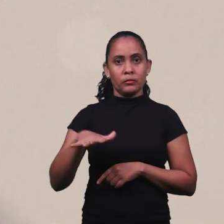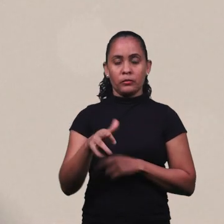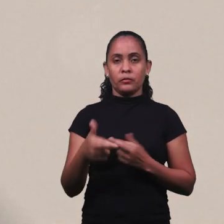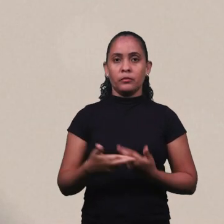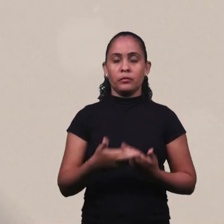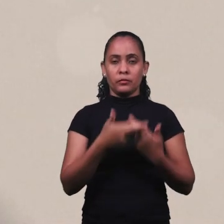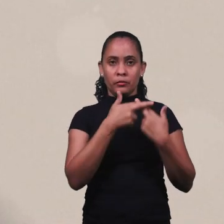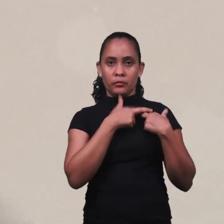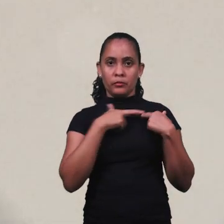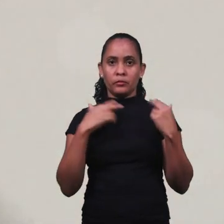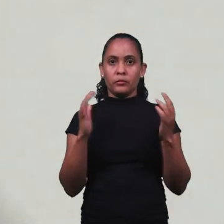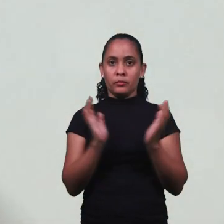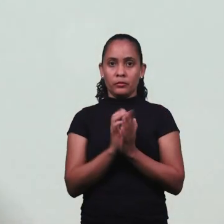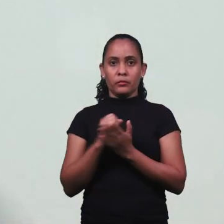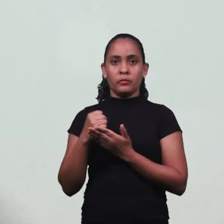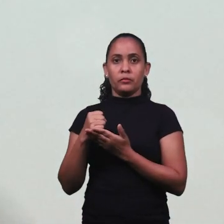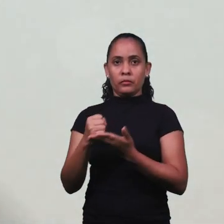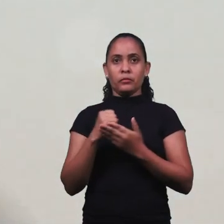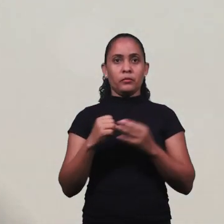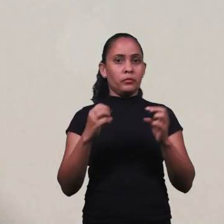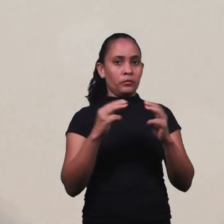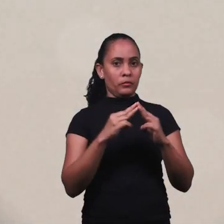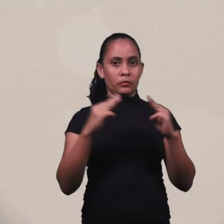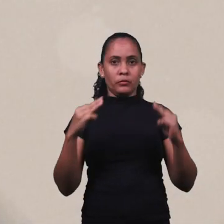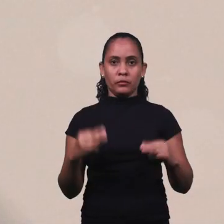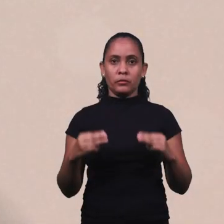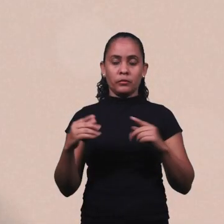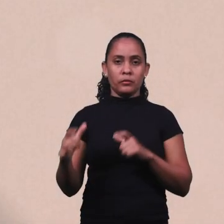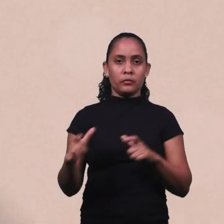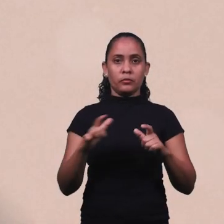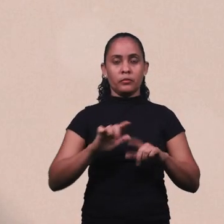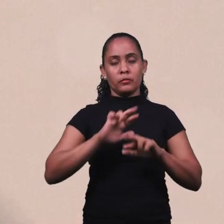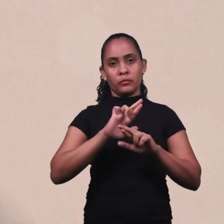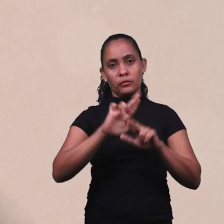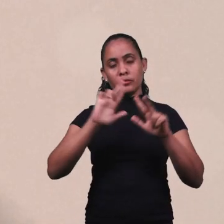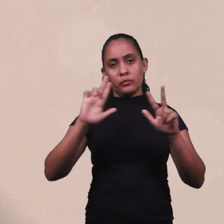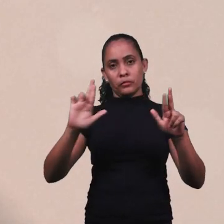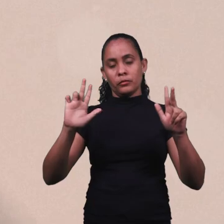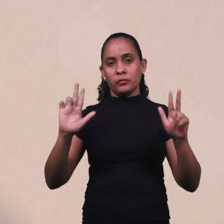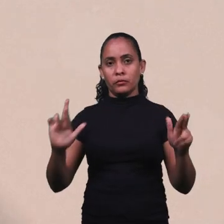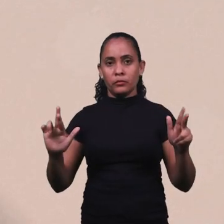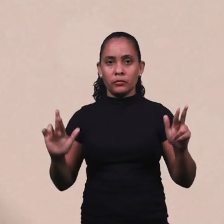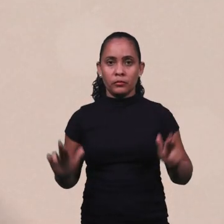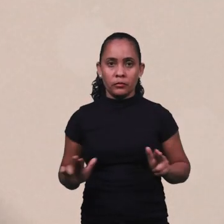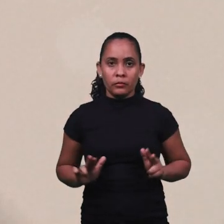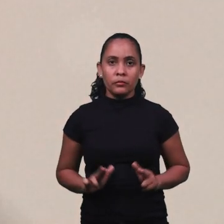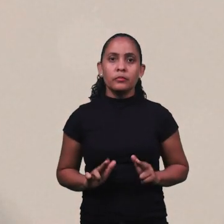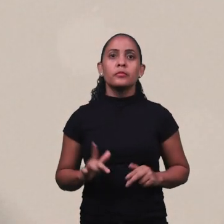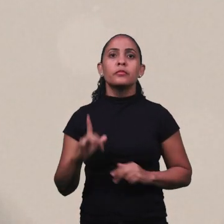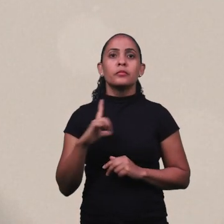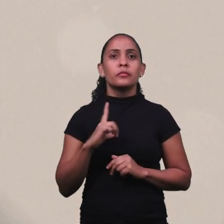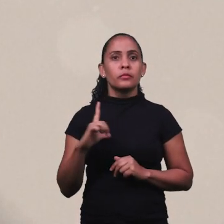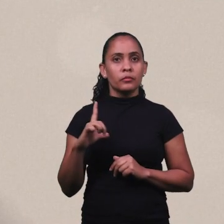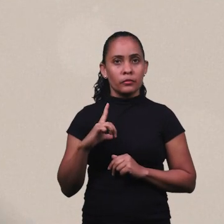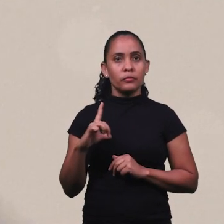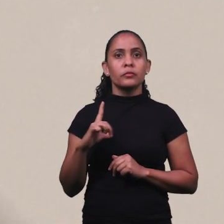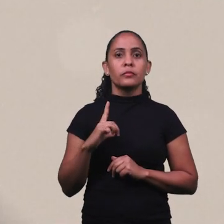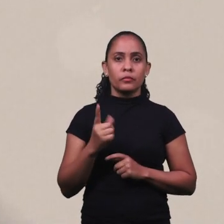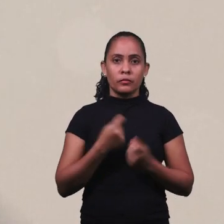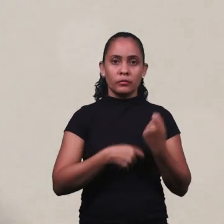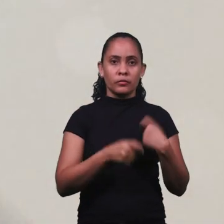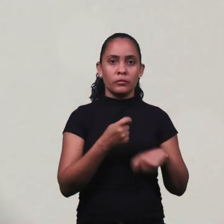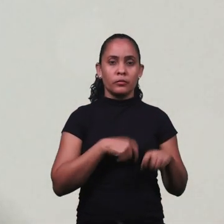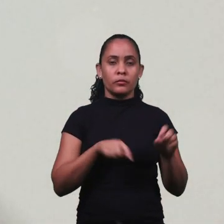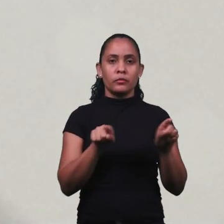de assistência. No Manaim, diversas atividades exerci e atualmente exerço atividade de contabilidade